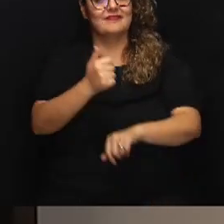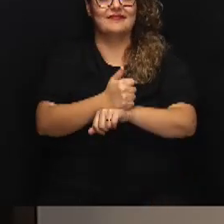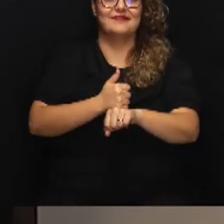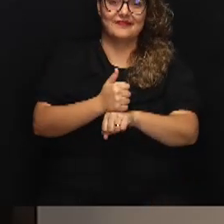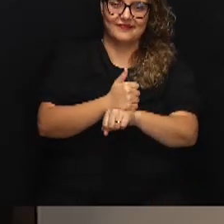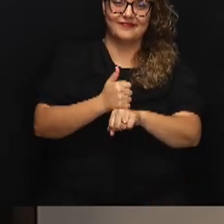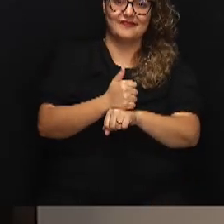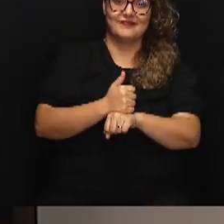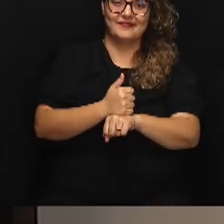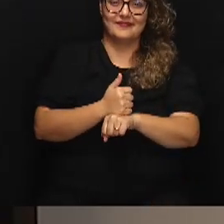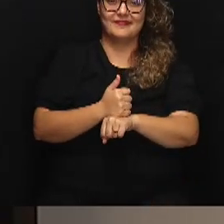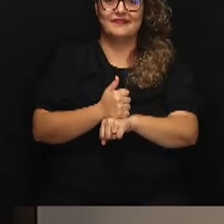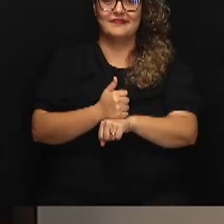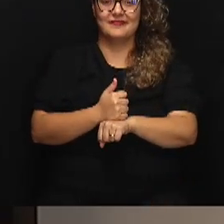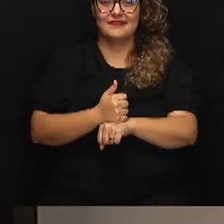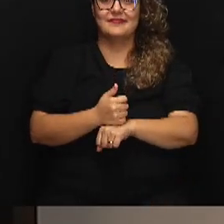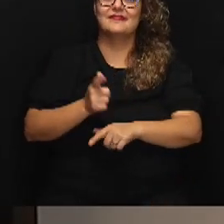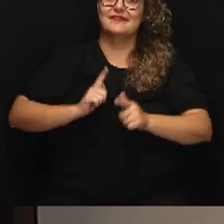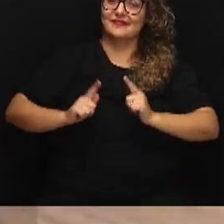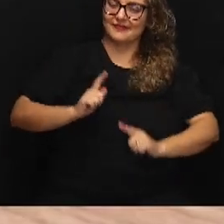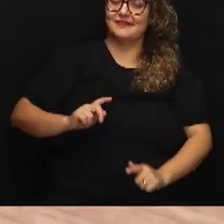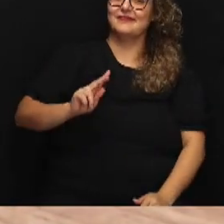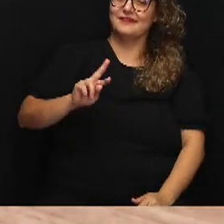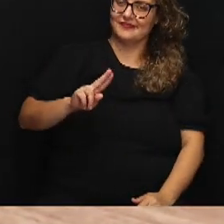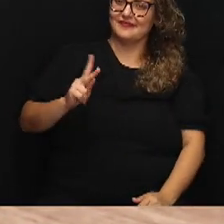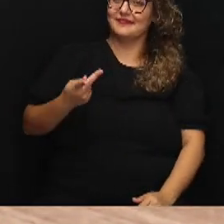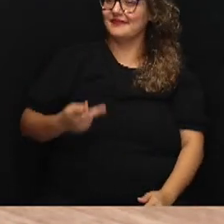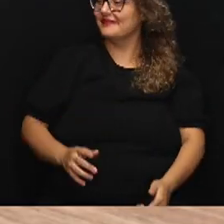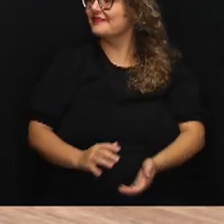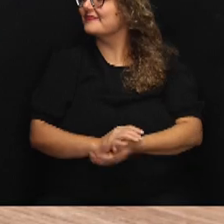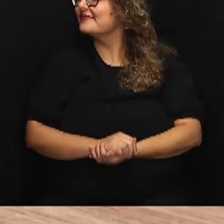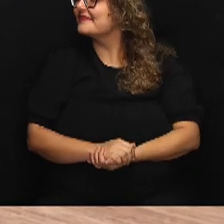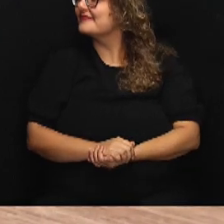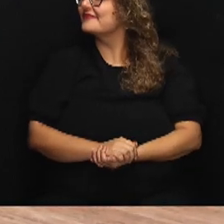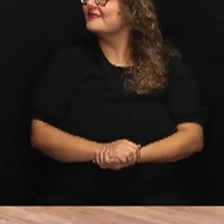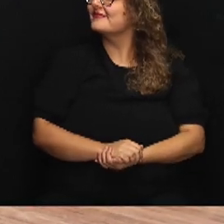Profissão, Profissão Gestor de RH.